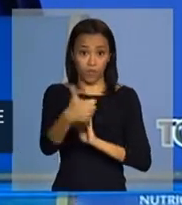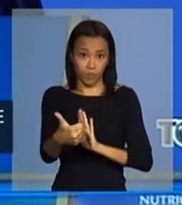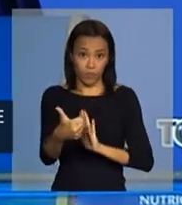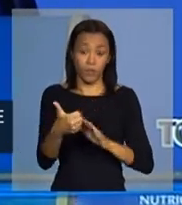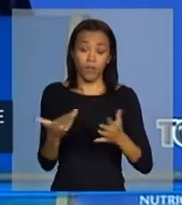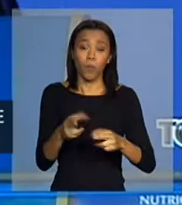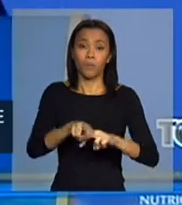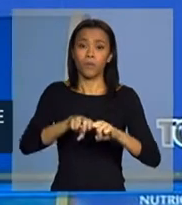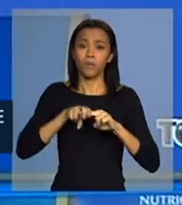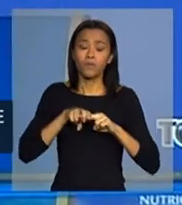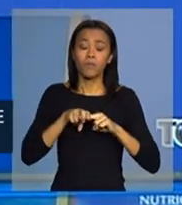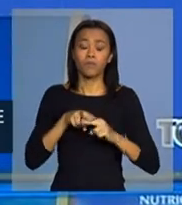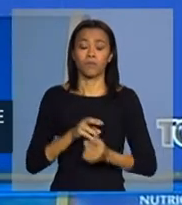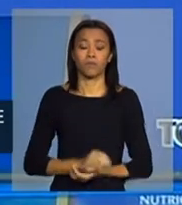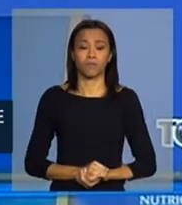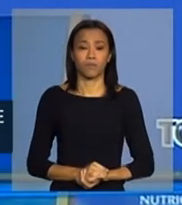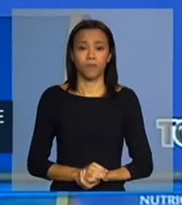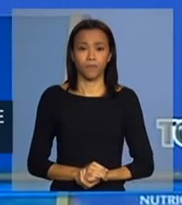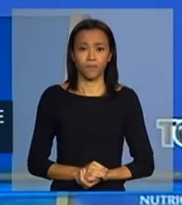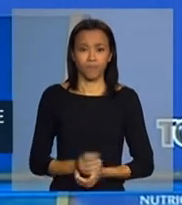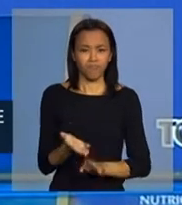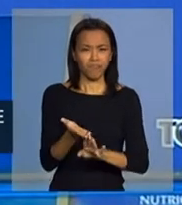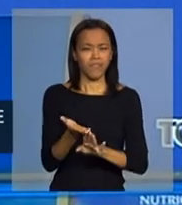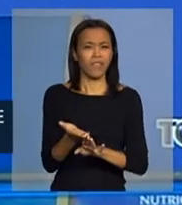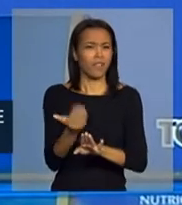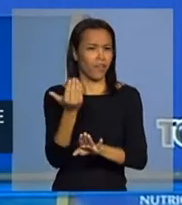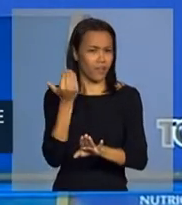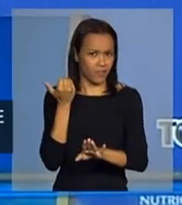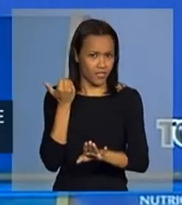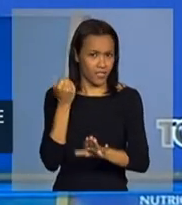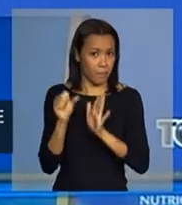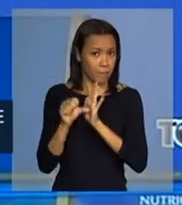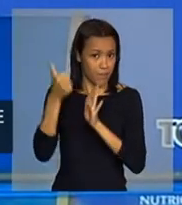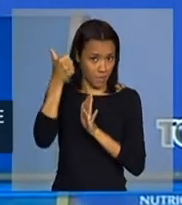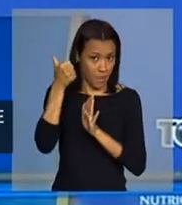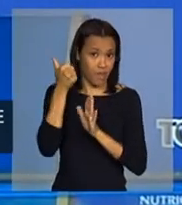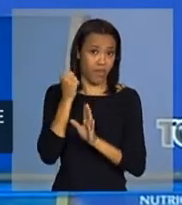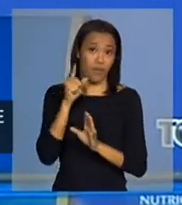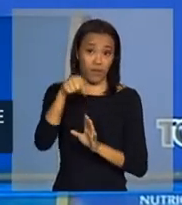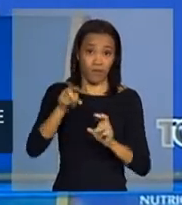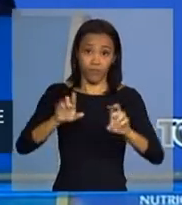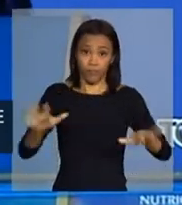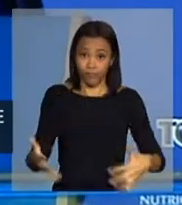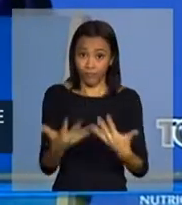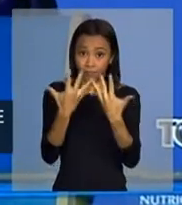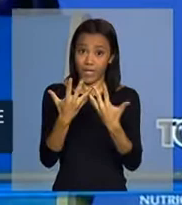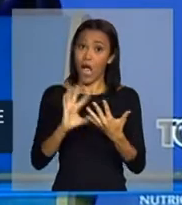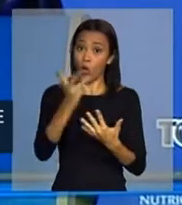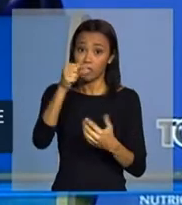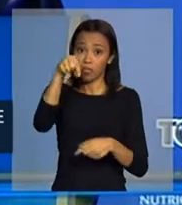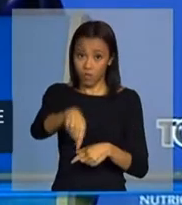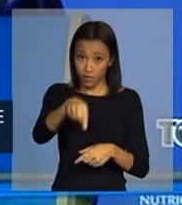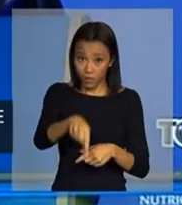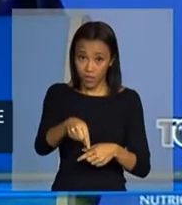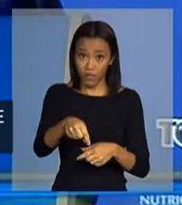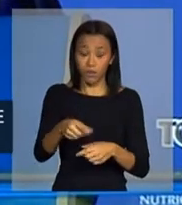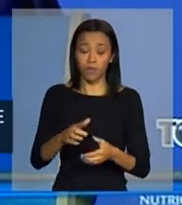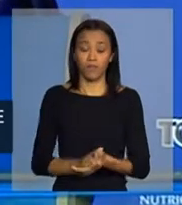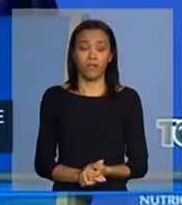Por isso, desde a primeira Expo Zebu, que aconteceu aqui e a